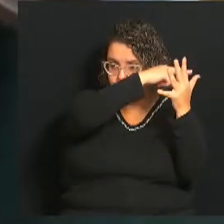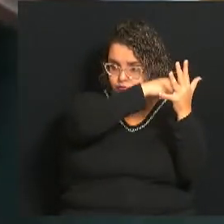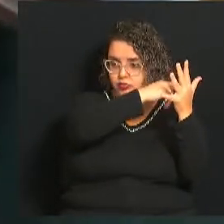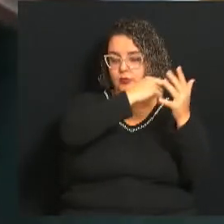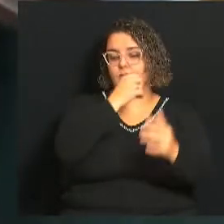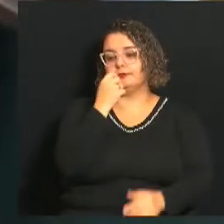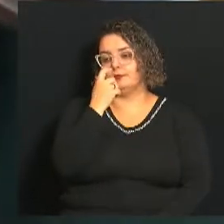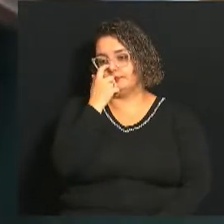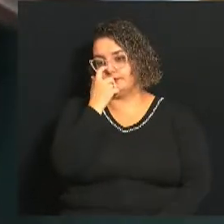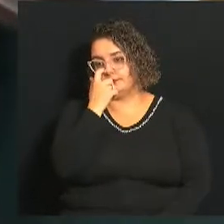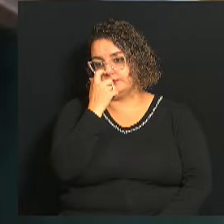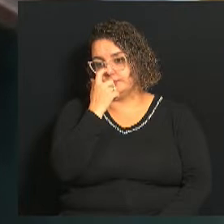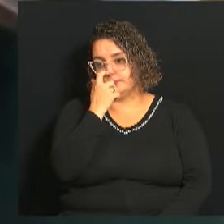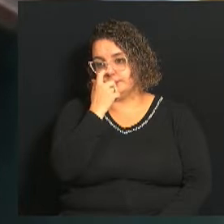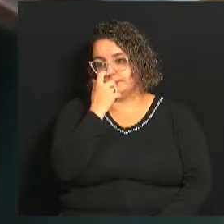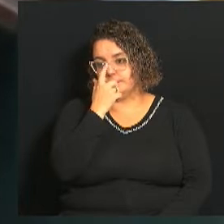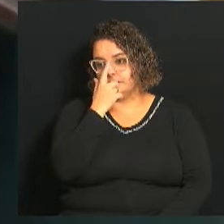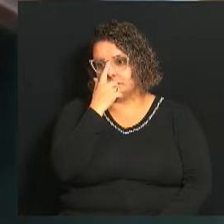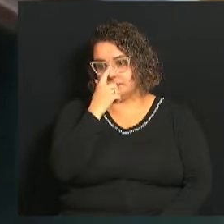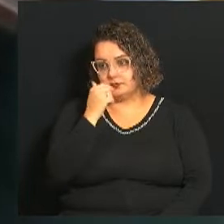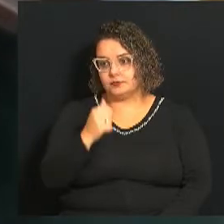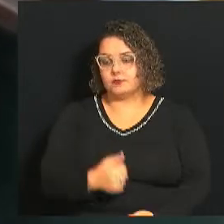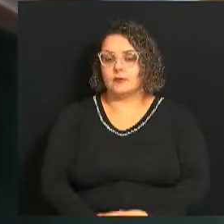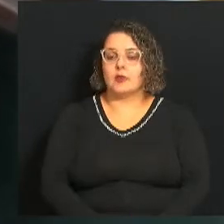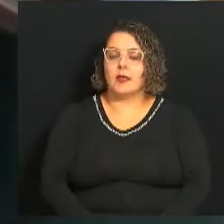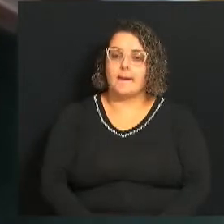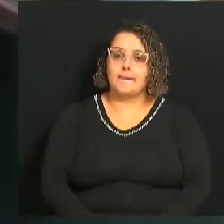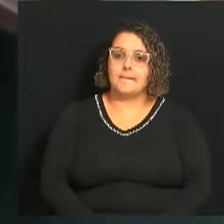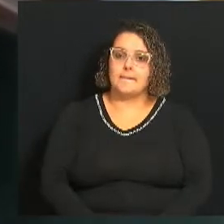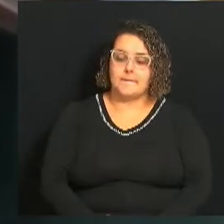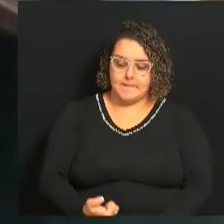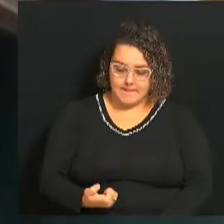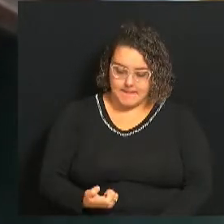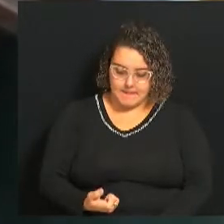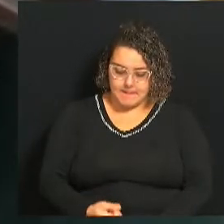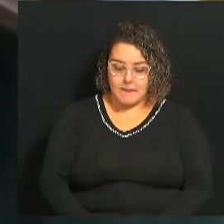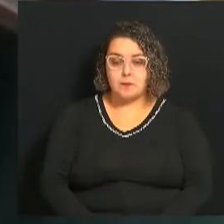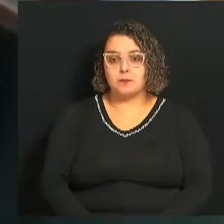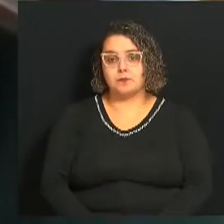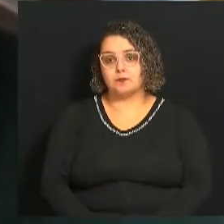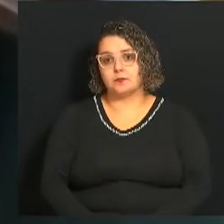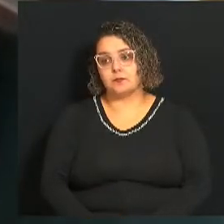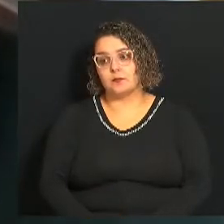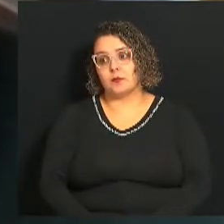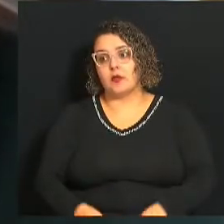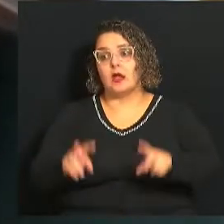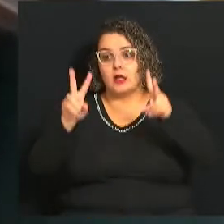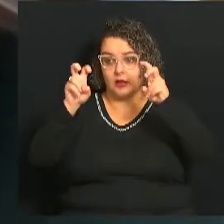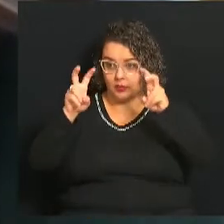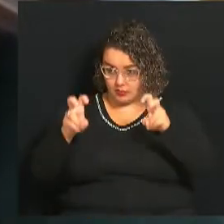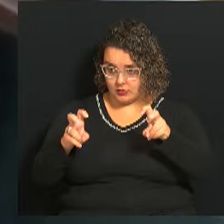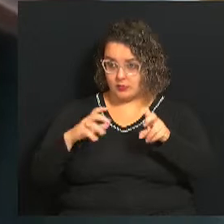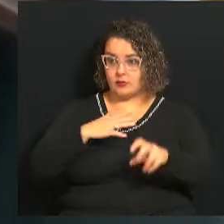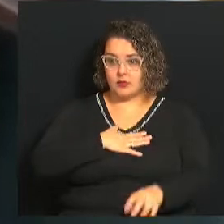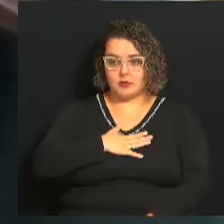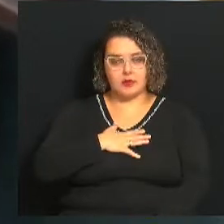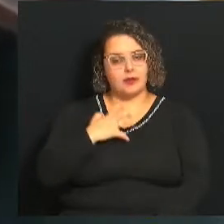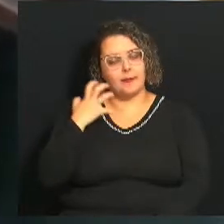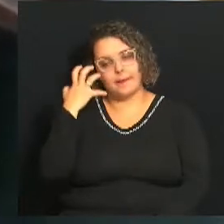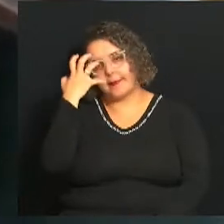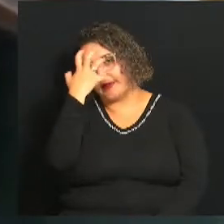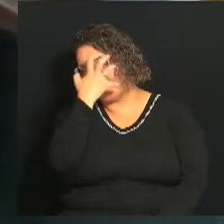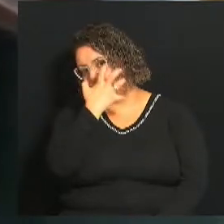Então, é um assunto que para mim, é apaixonante.